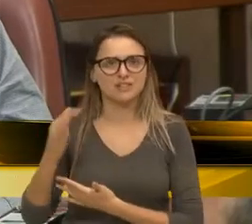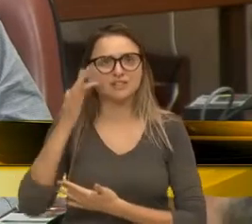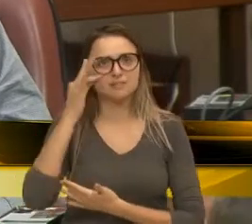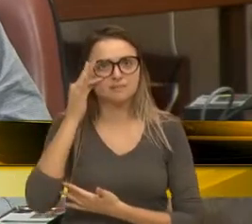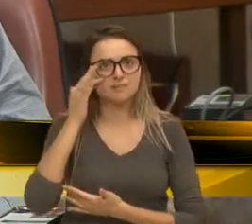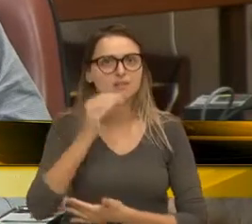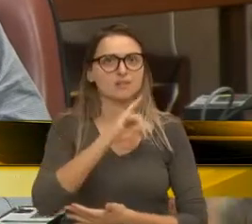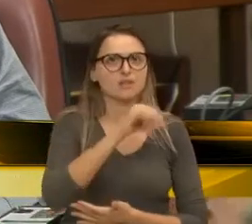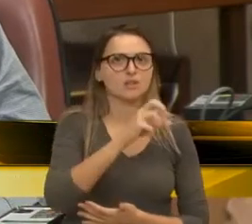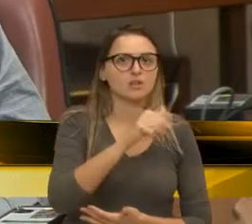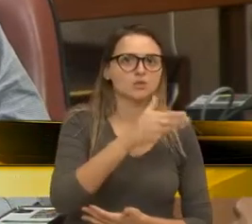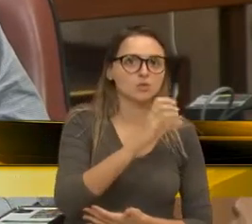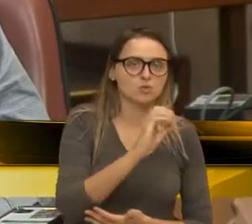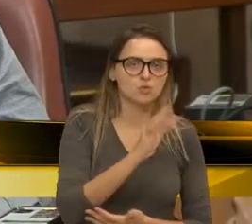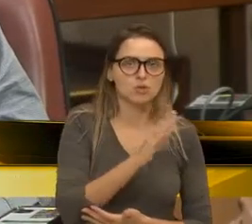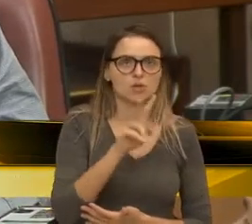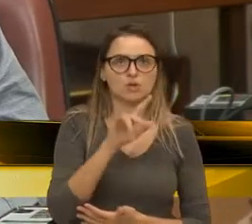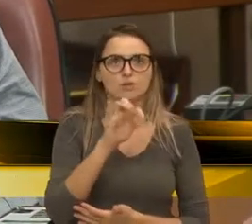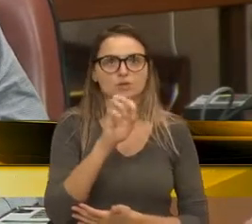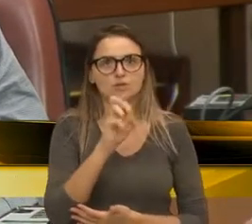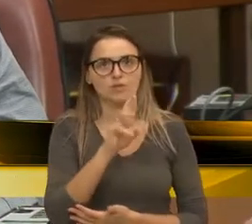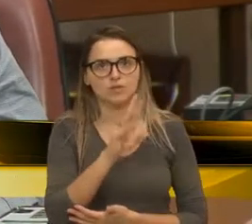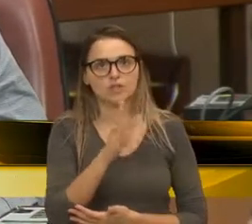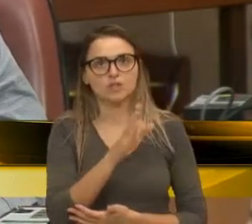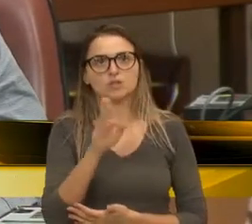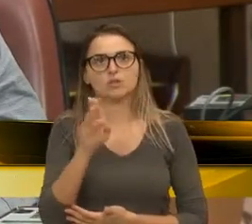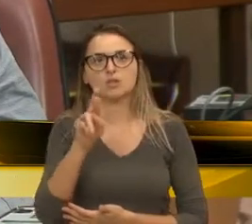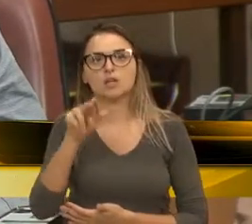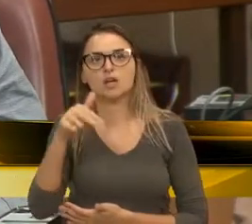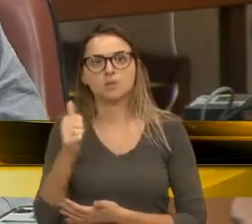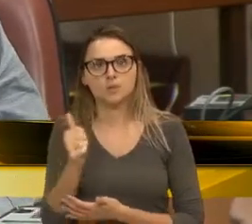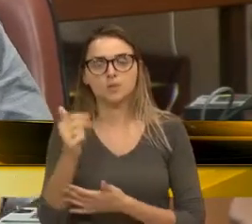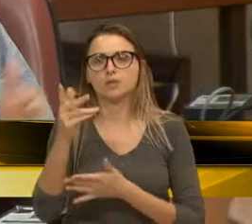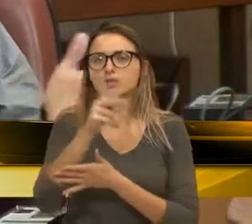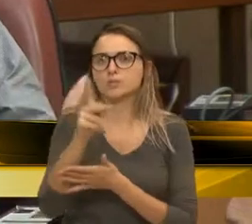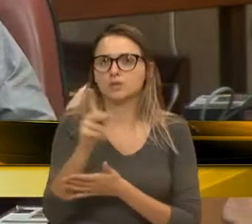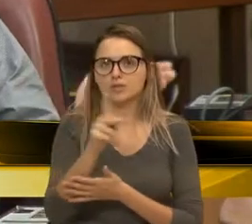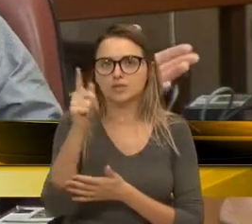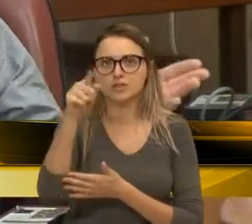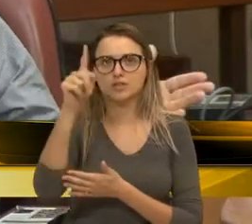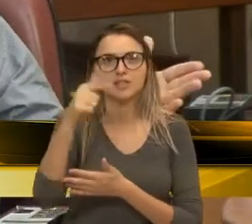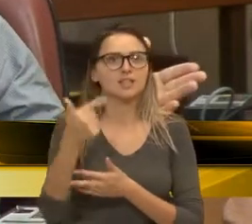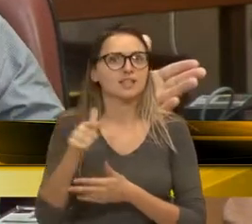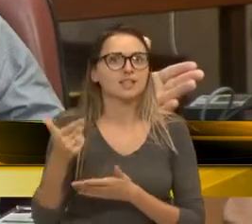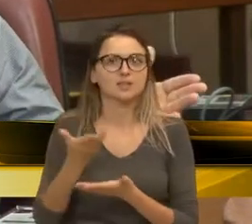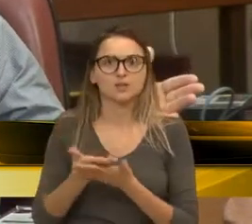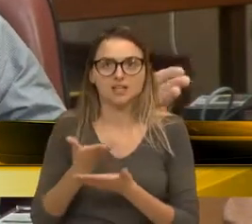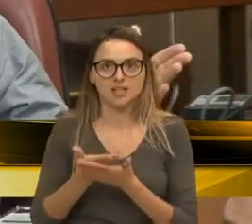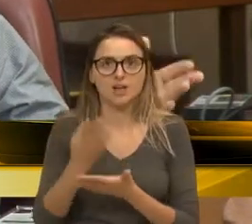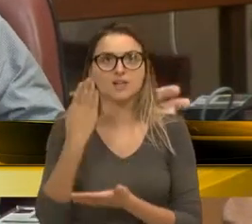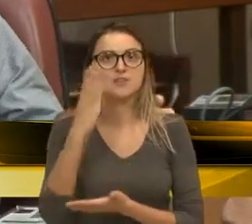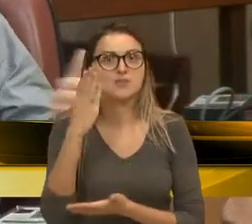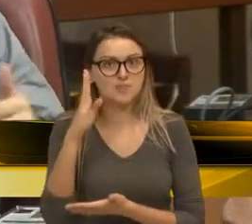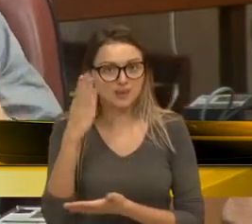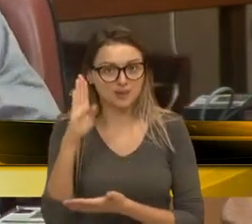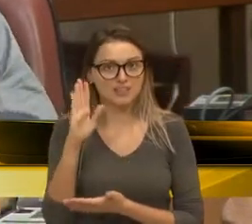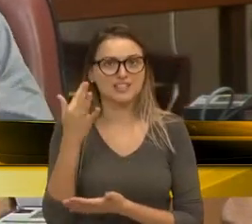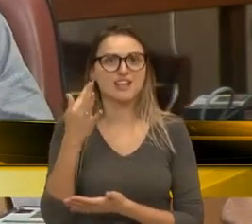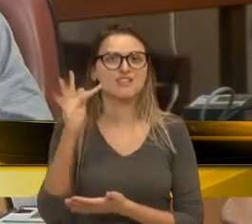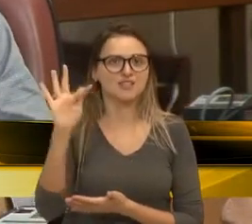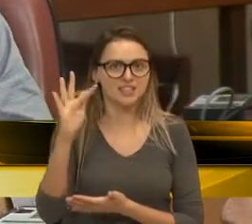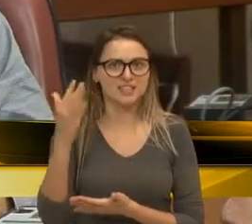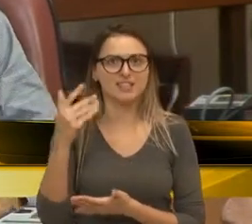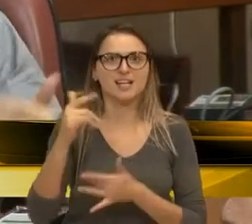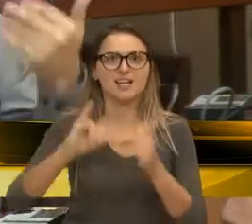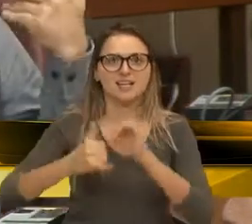João Vitor, a Bruna, a Ingrid, do Grêmio Estudantil, a professora Laura e a Denise, que eles estão sem aula justamente de biologia, de física e de química na manhã